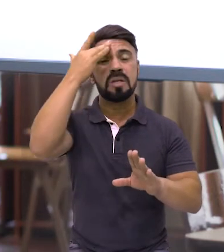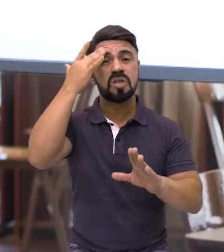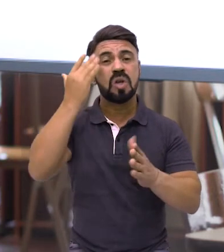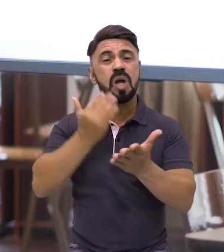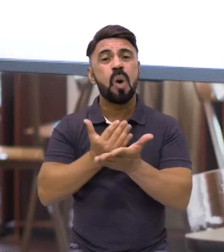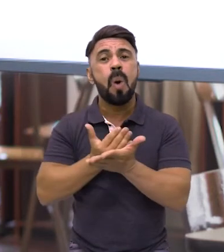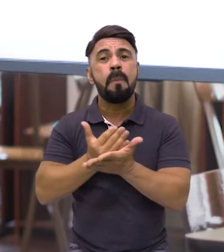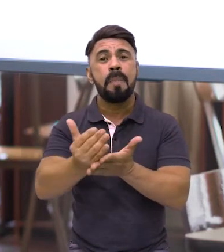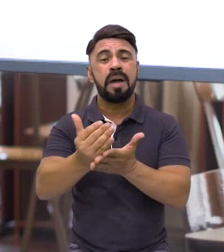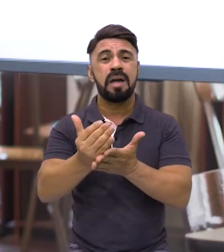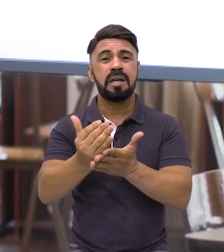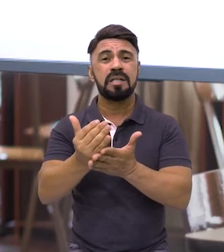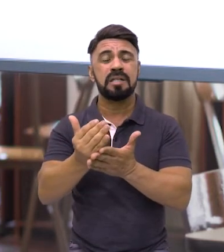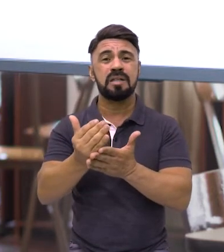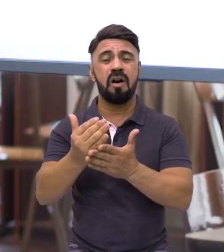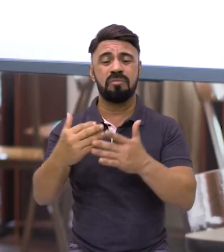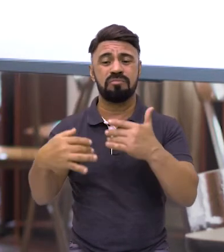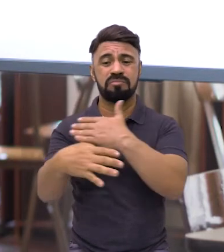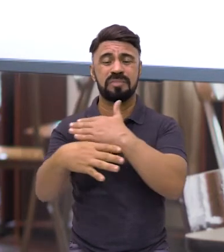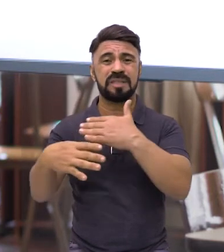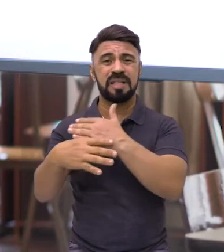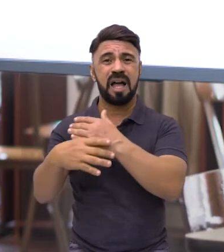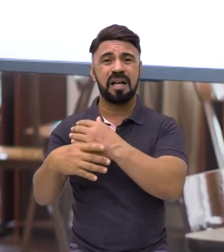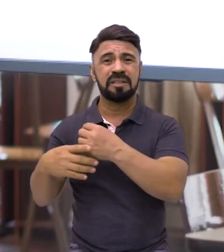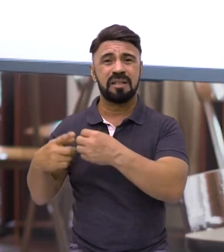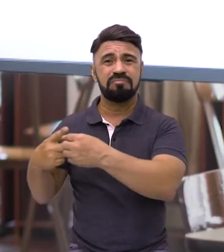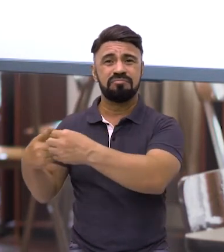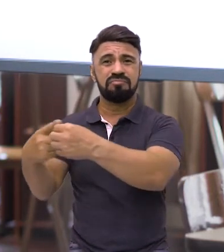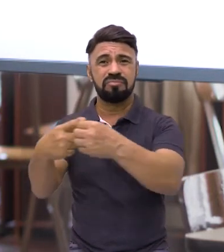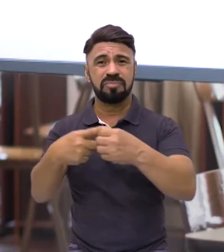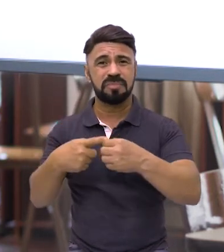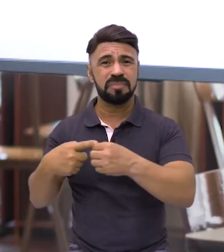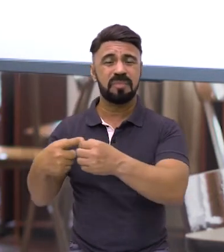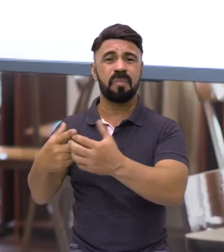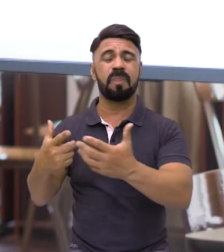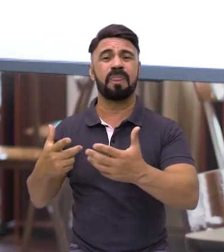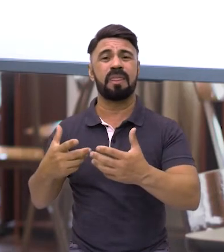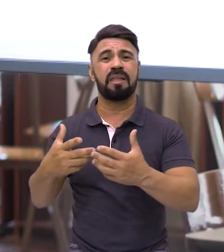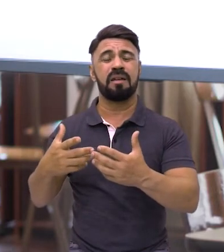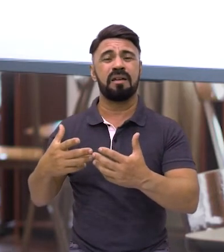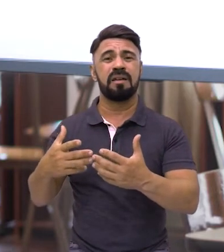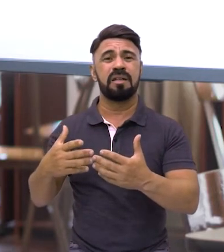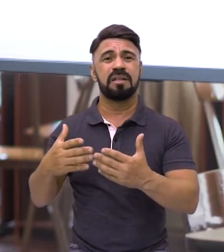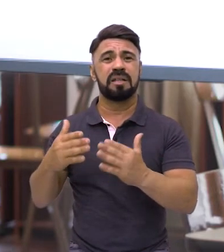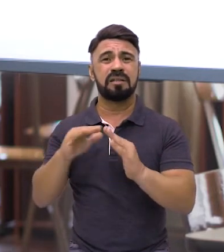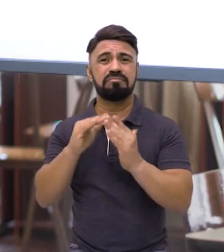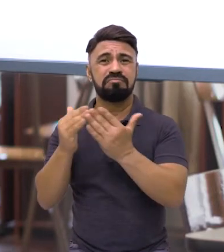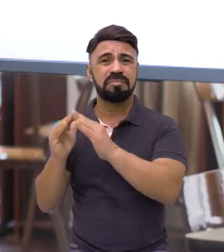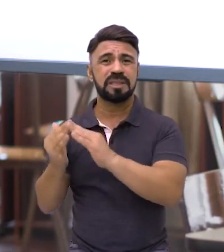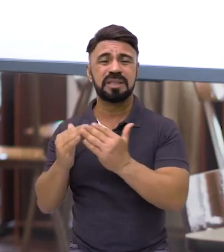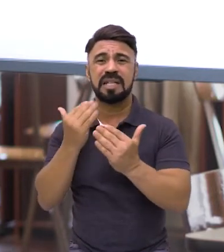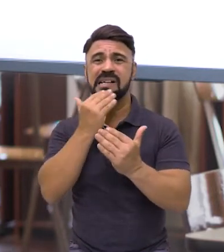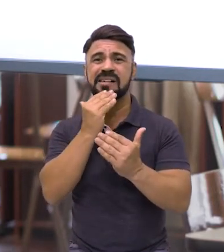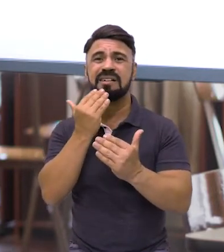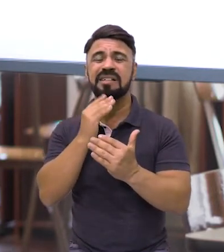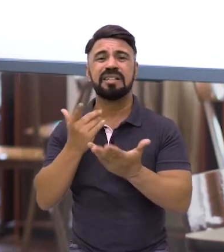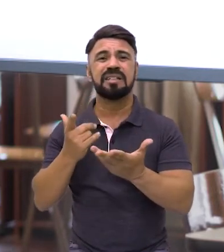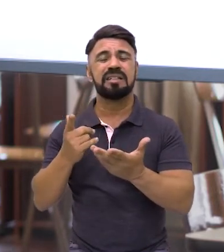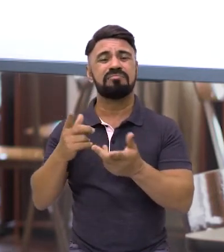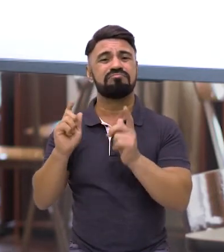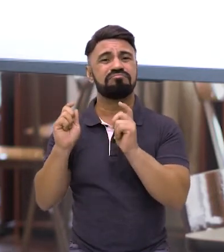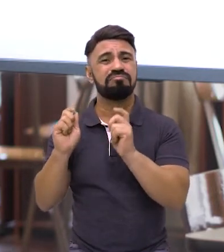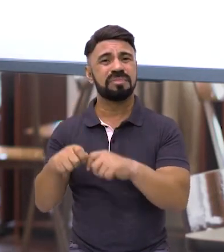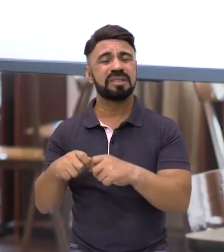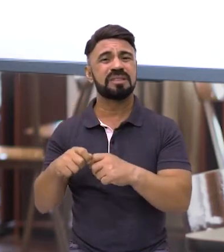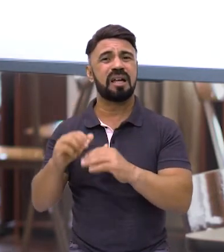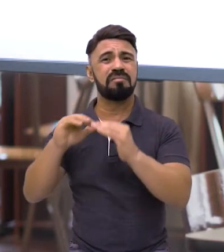às margens da cidade. E são justamente esses que passam a viver às margens que são mais